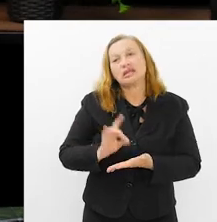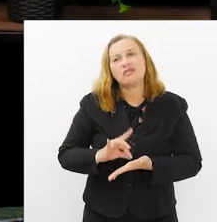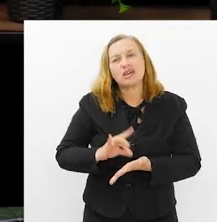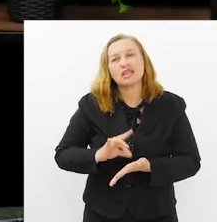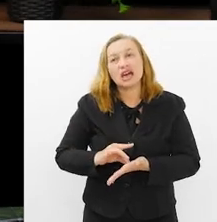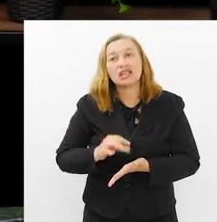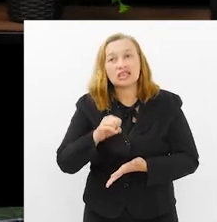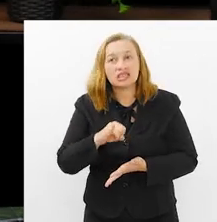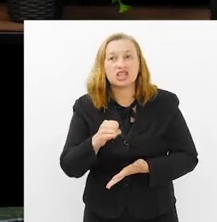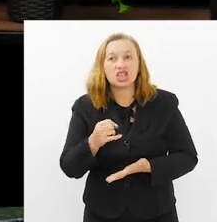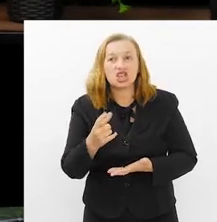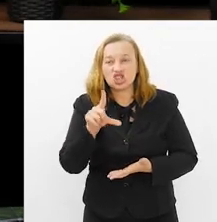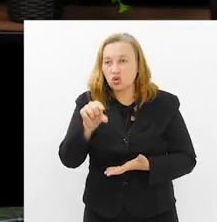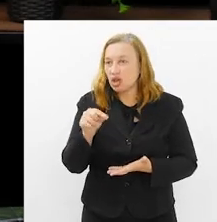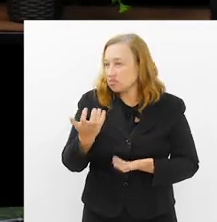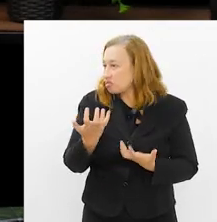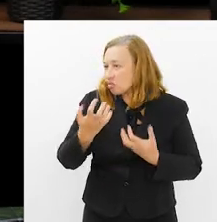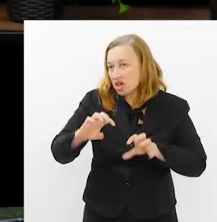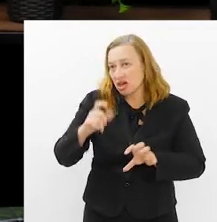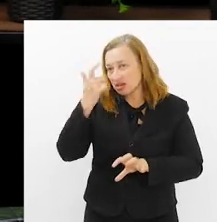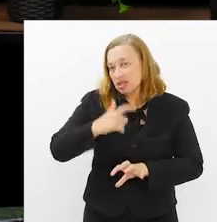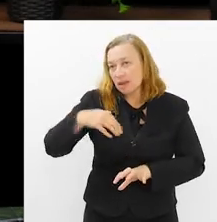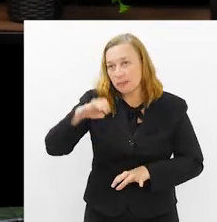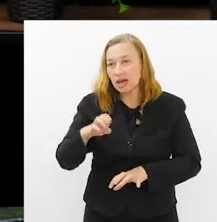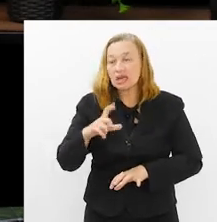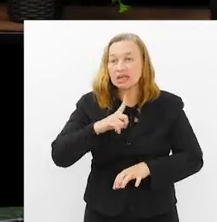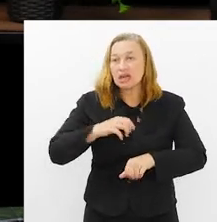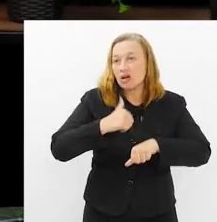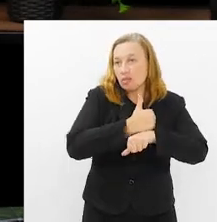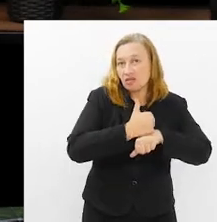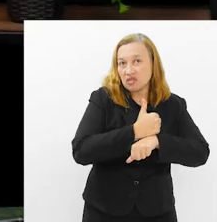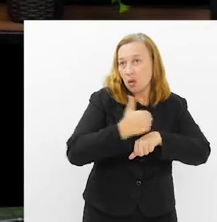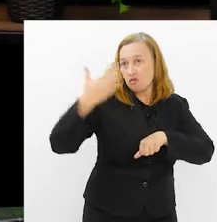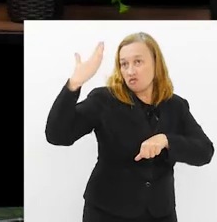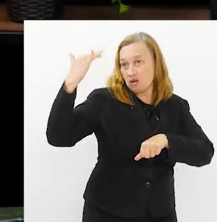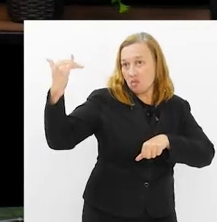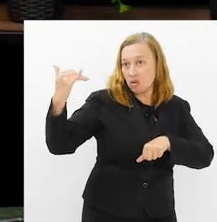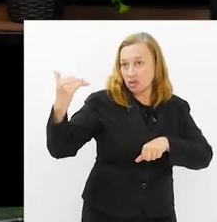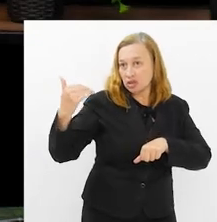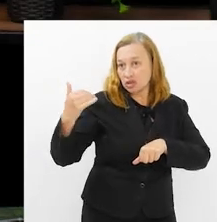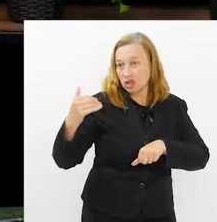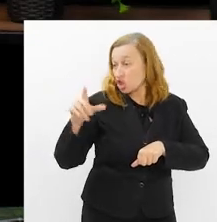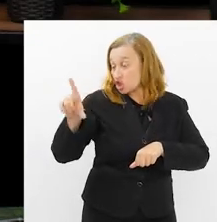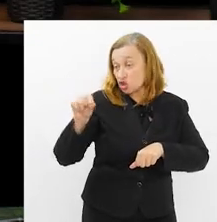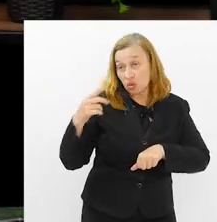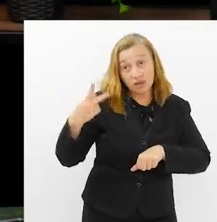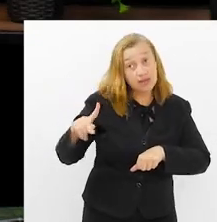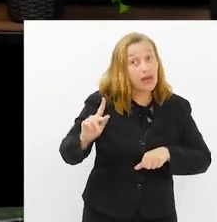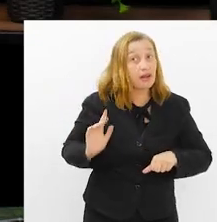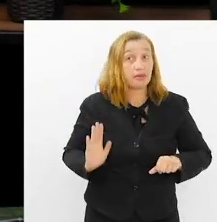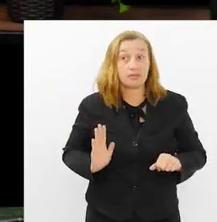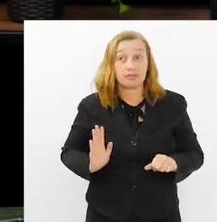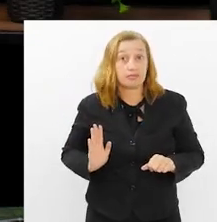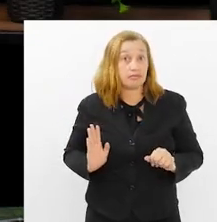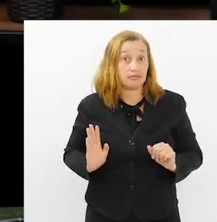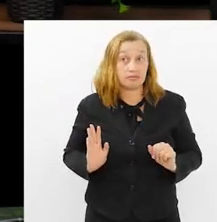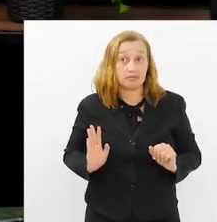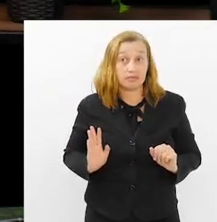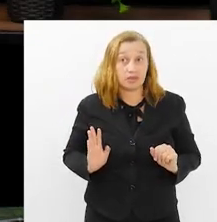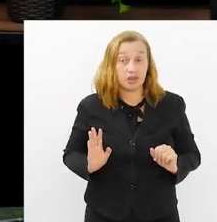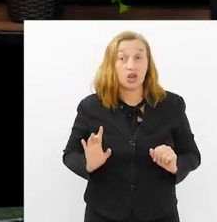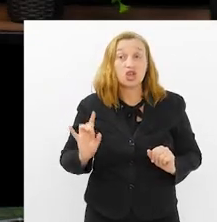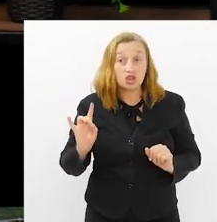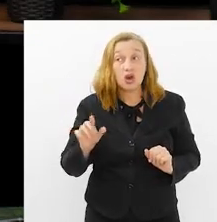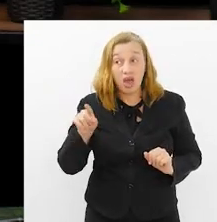ela vai querer. Na verdade, se ela escolher não ser mãe e tiver uma carreira em ascensão, fruto da escolha